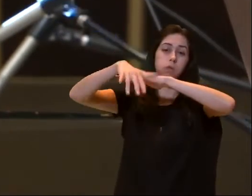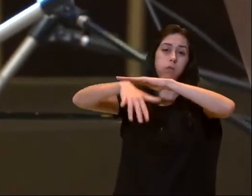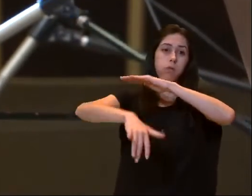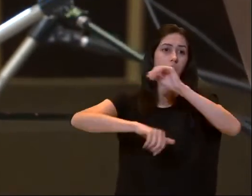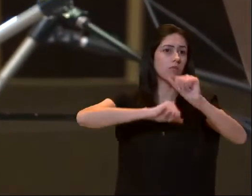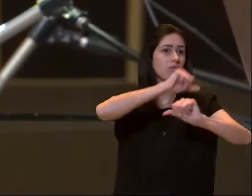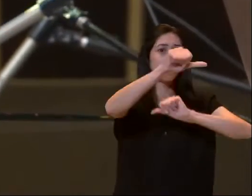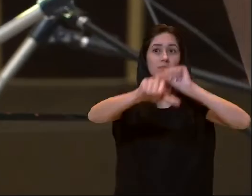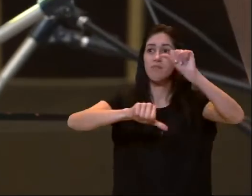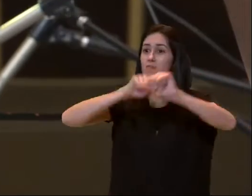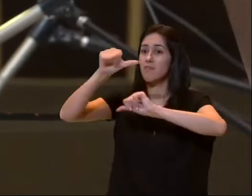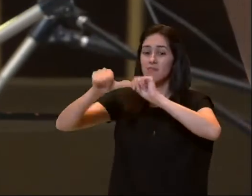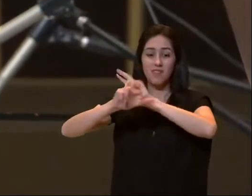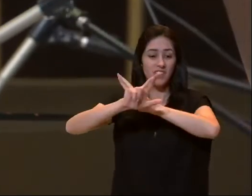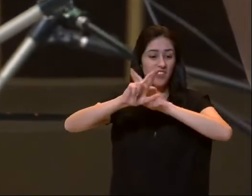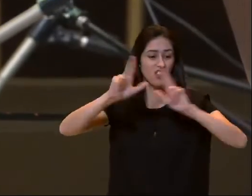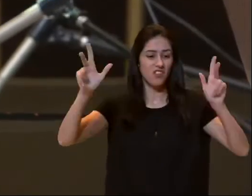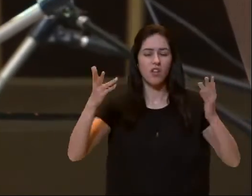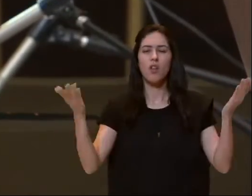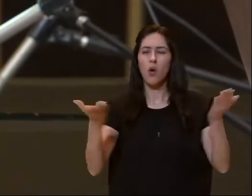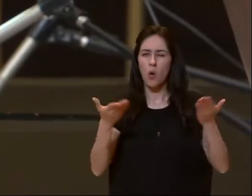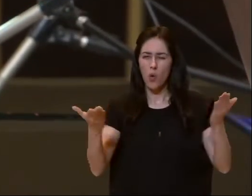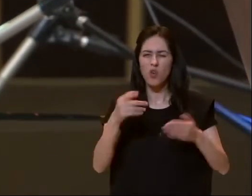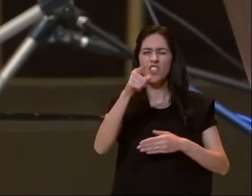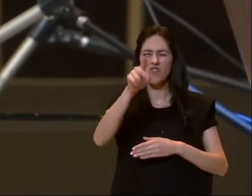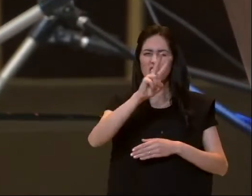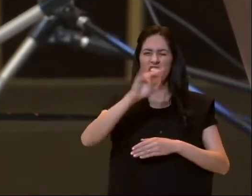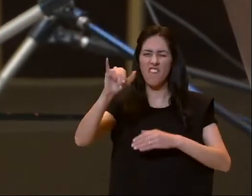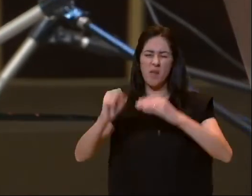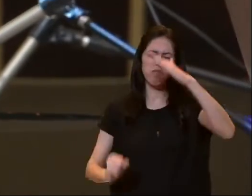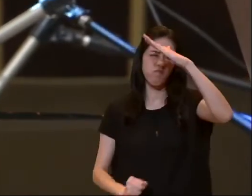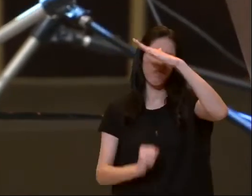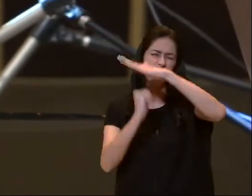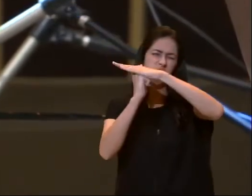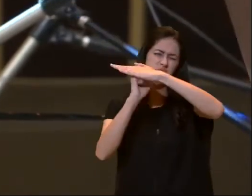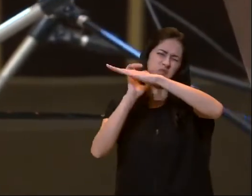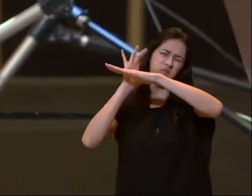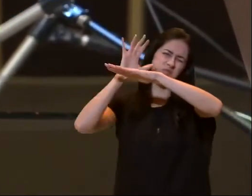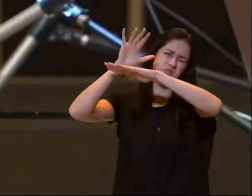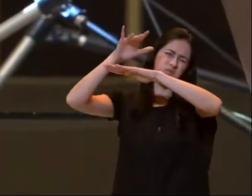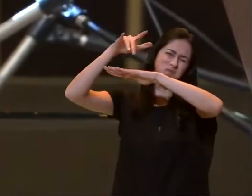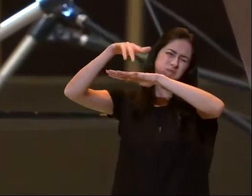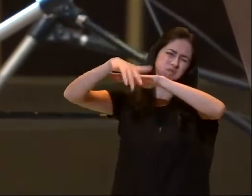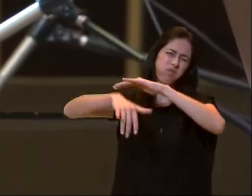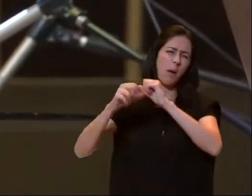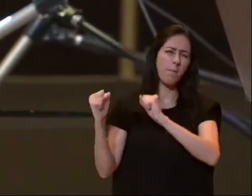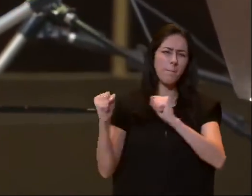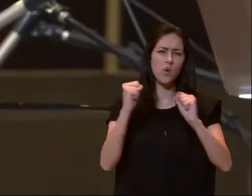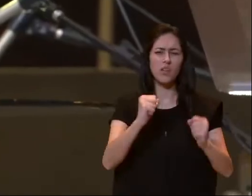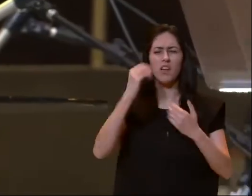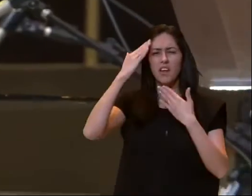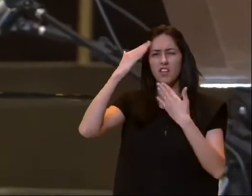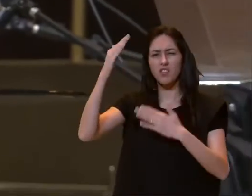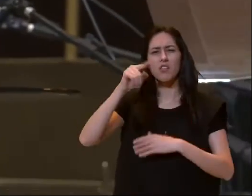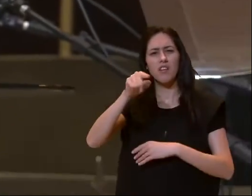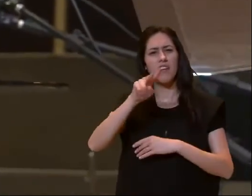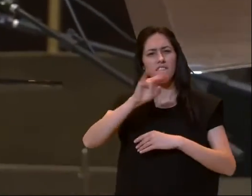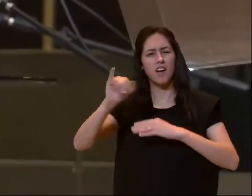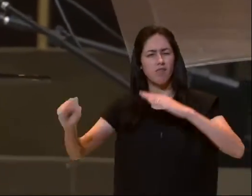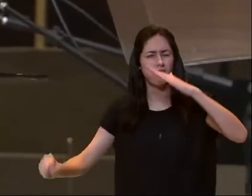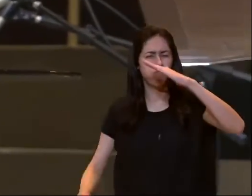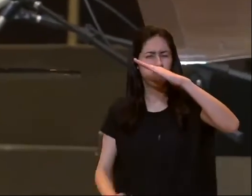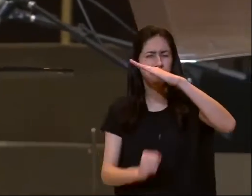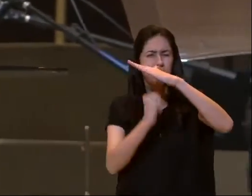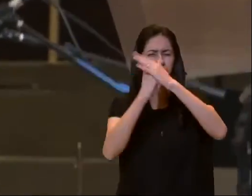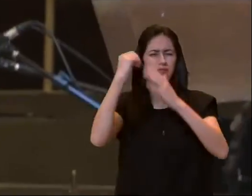volta. Hoje você vai transbordar de poder e gratidão. Você vai transbordar do Espírito.